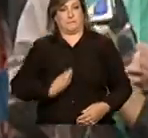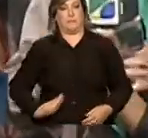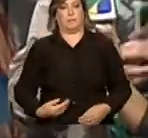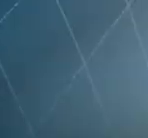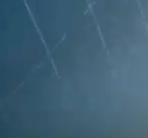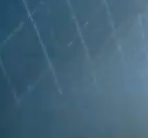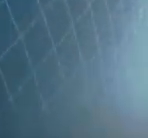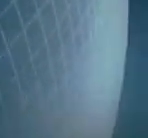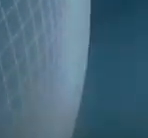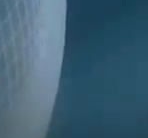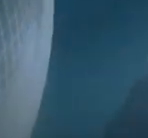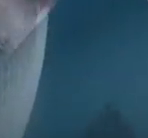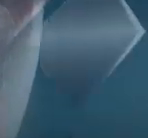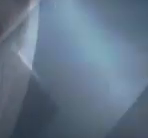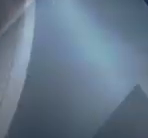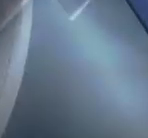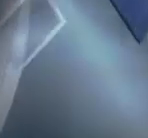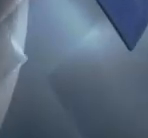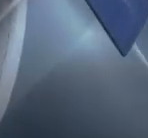obrigado